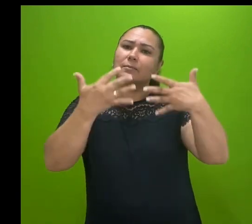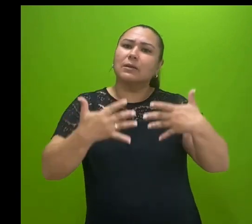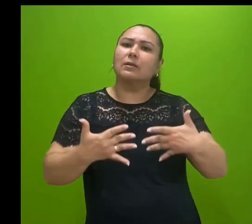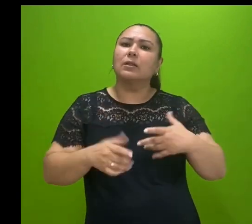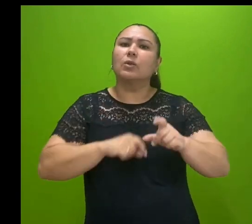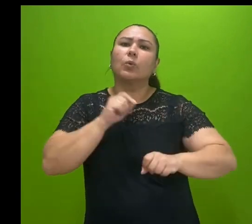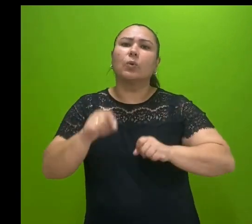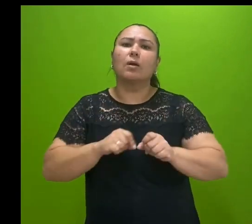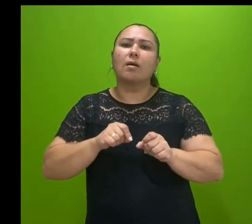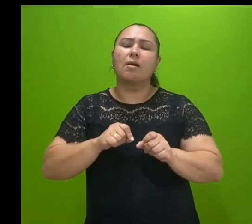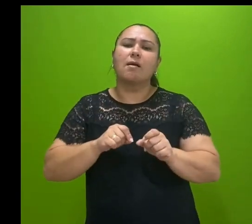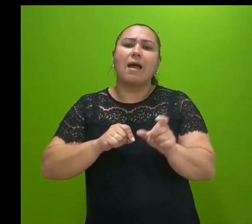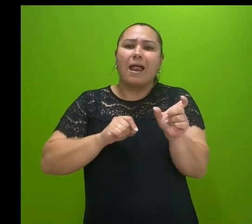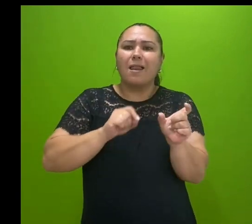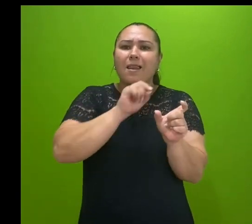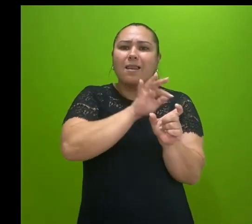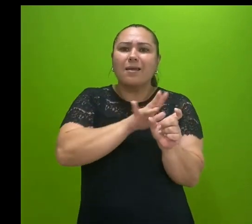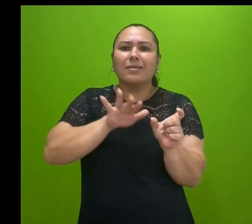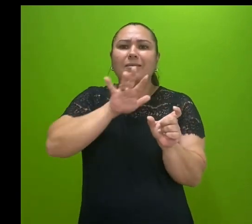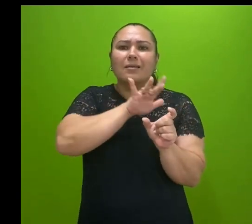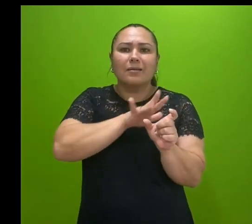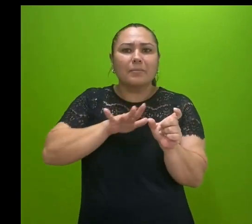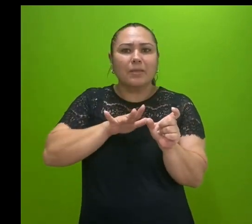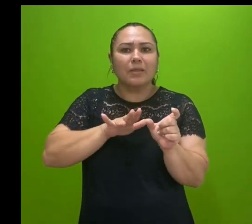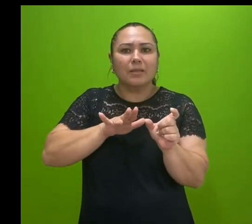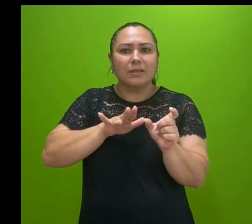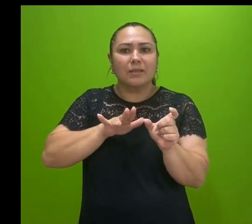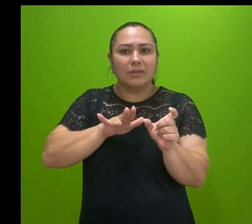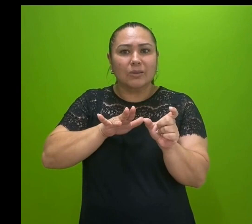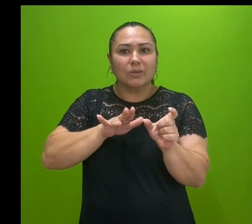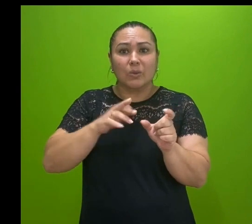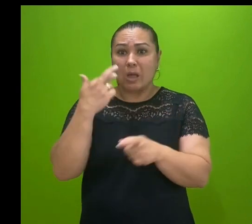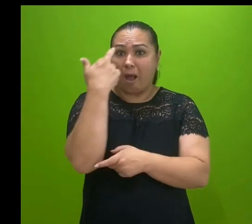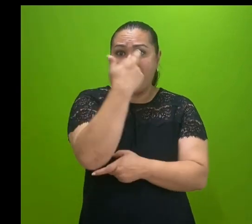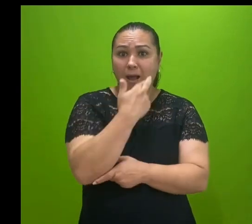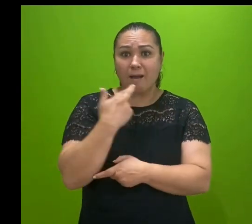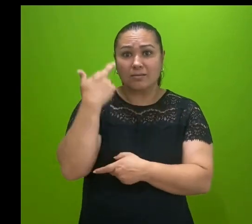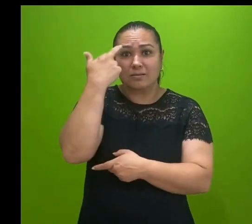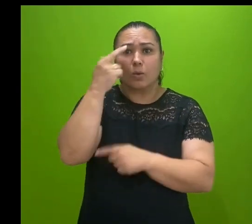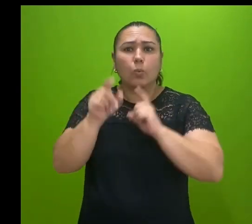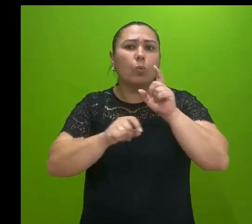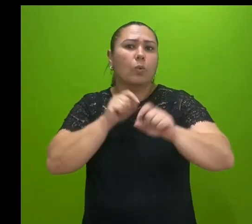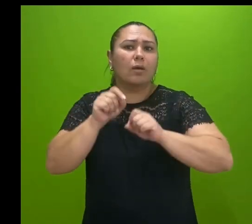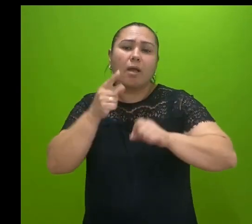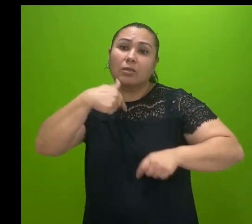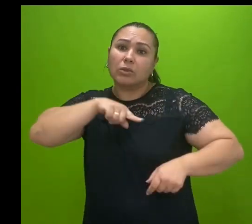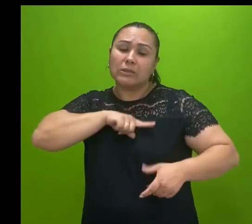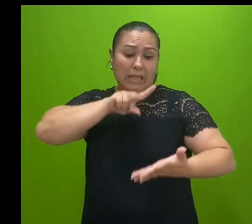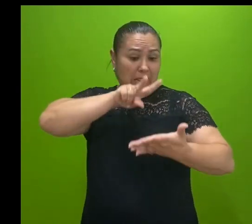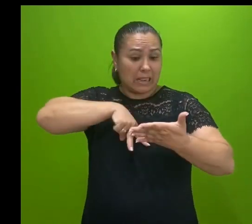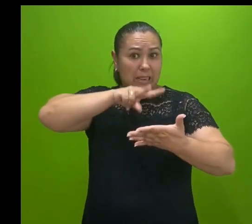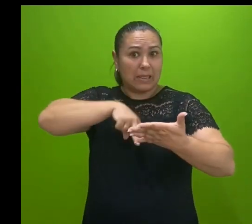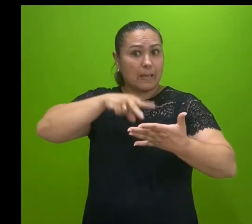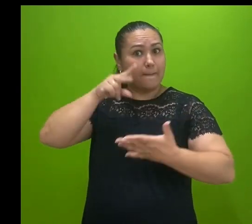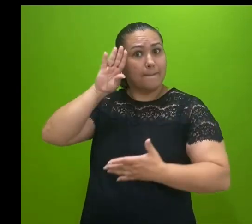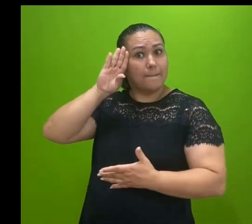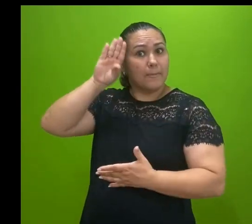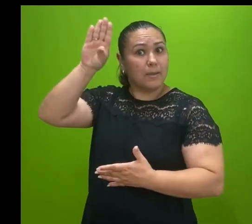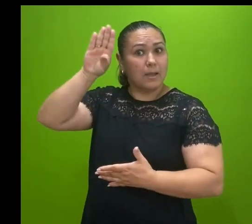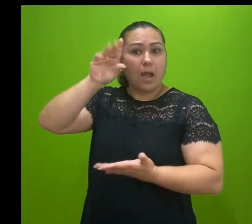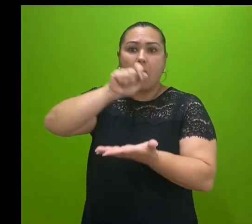aqui também, a gente está falando do letramento racial. O que que é o letramento racial? É a gente ler, principalmente